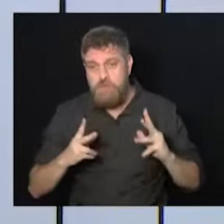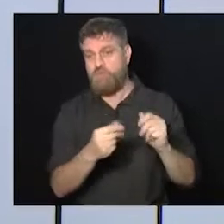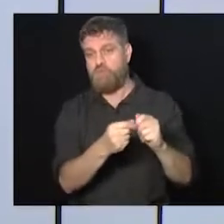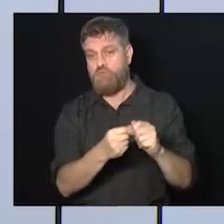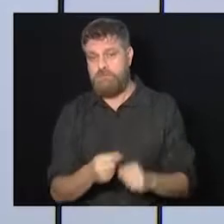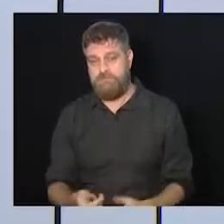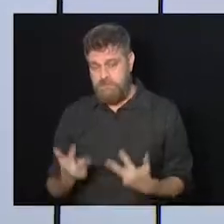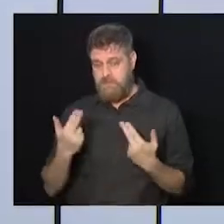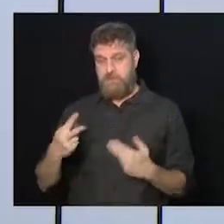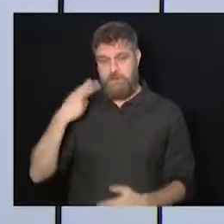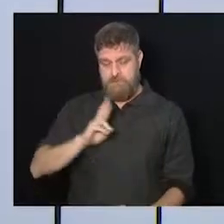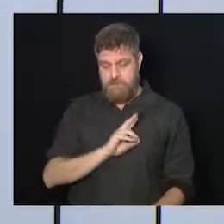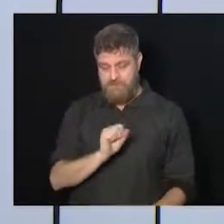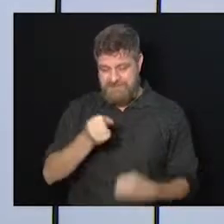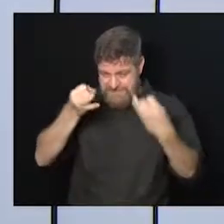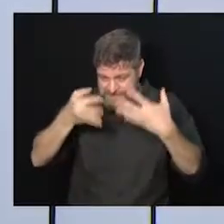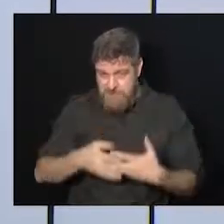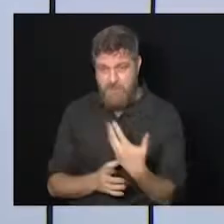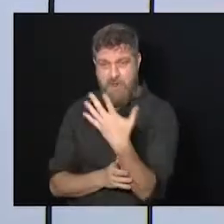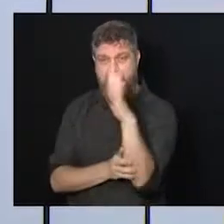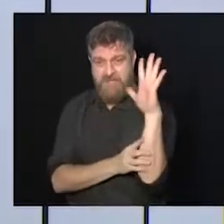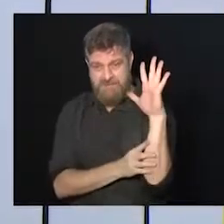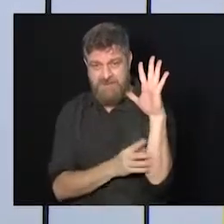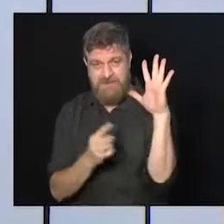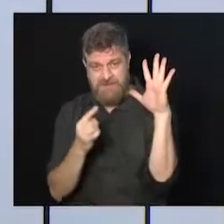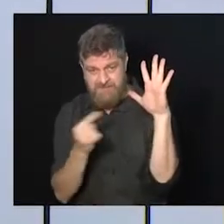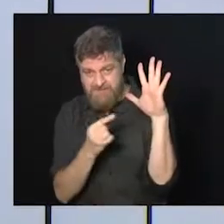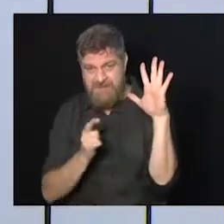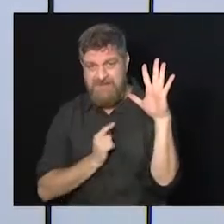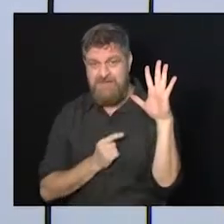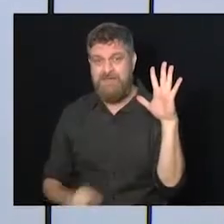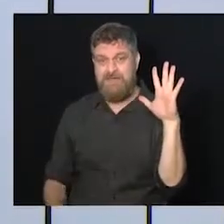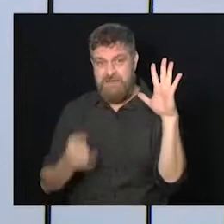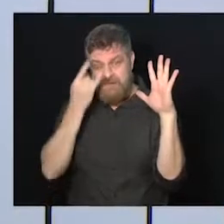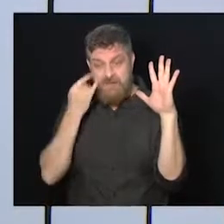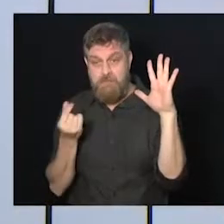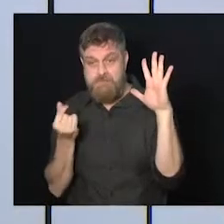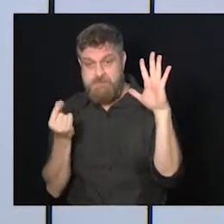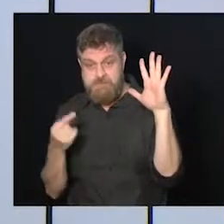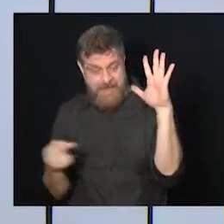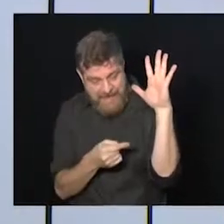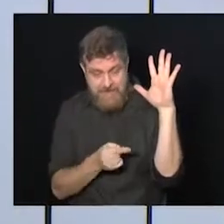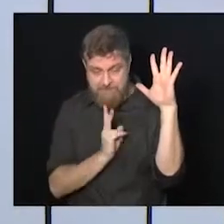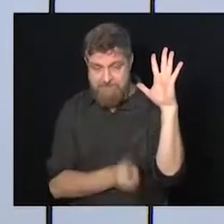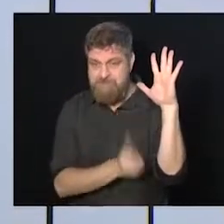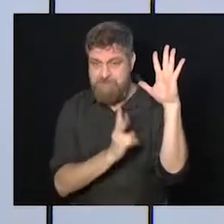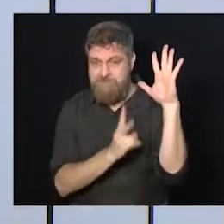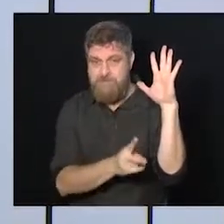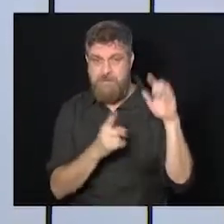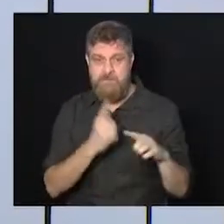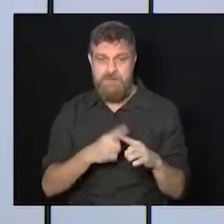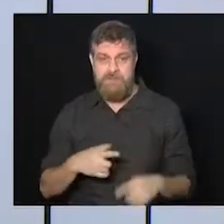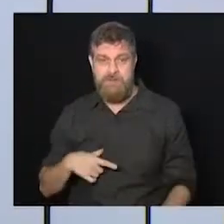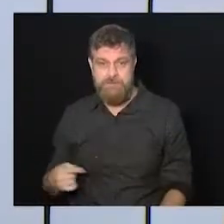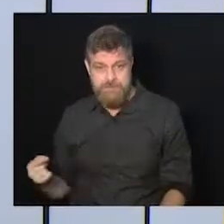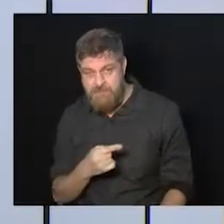falou, a floresta, ela vale mais em pé. Economicamente, ela vale mais em pé. Por quê? Em função